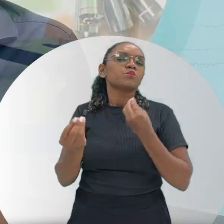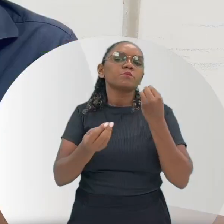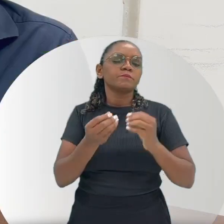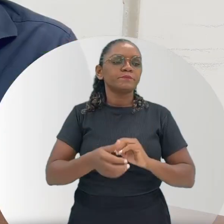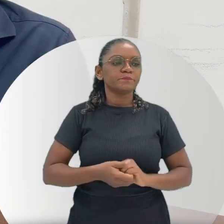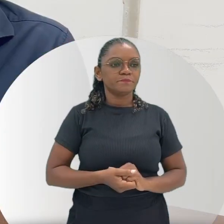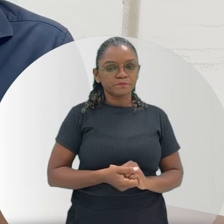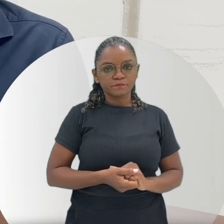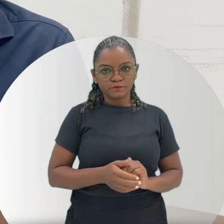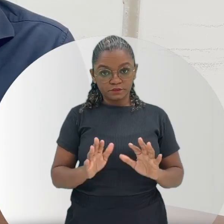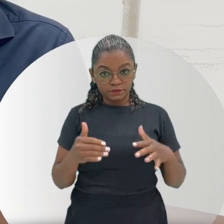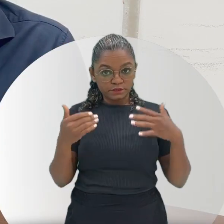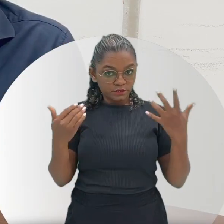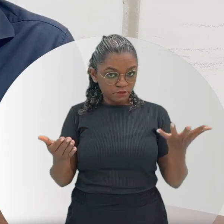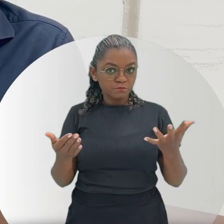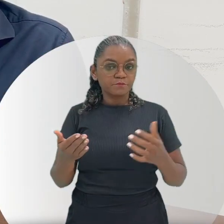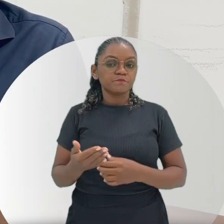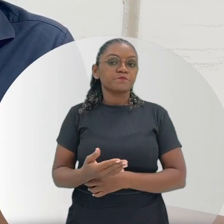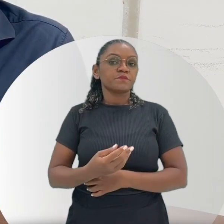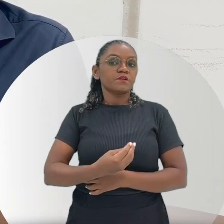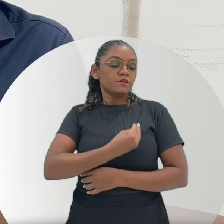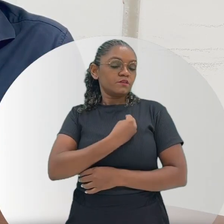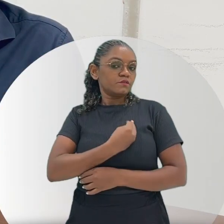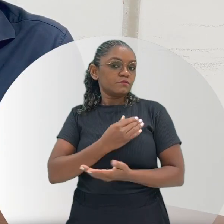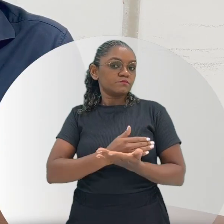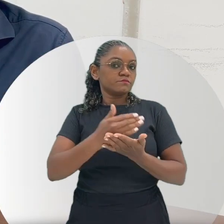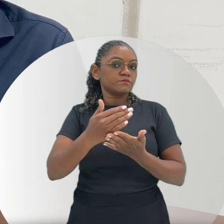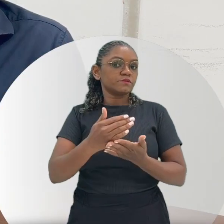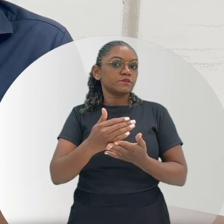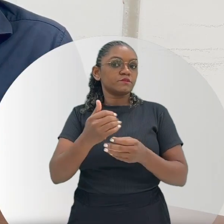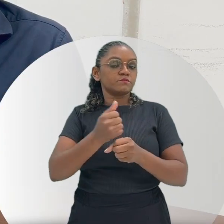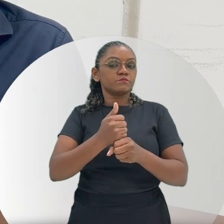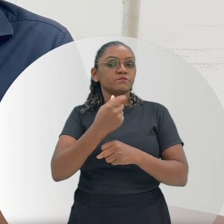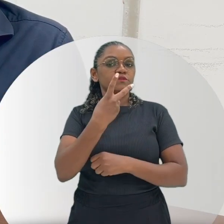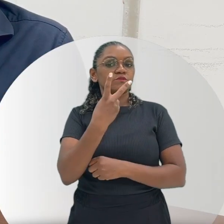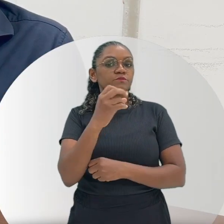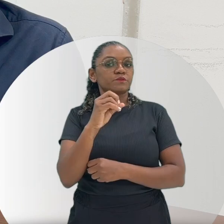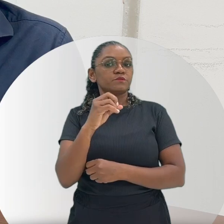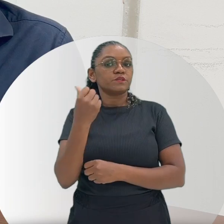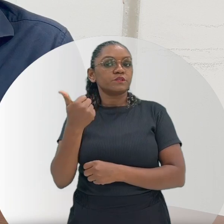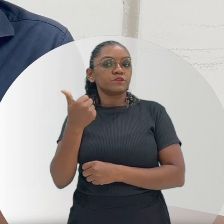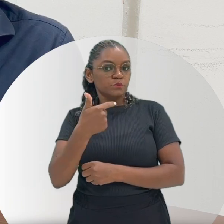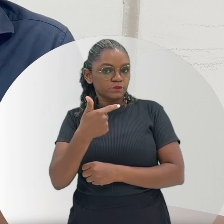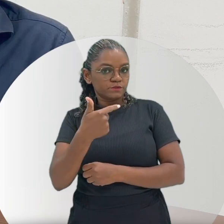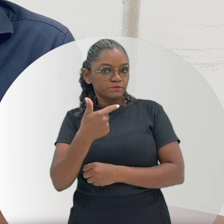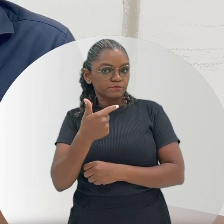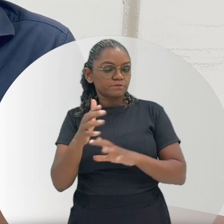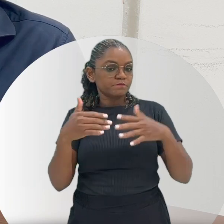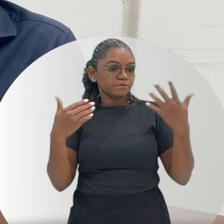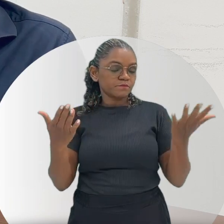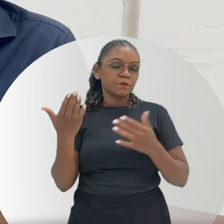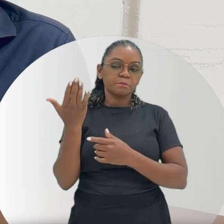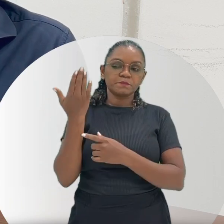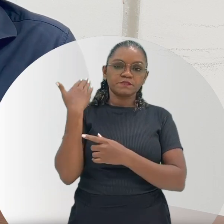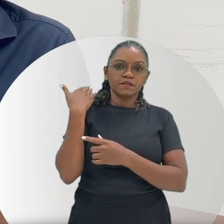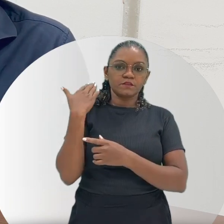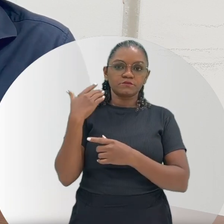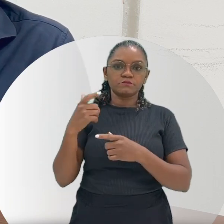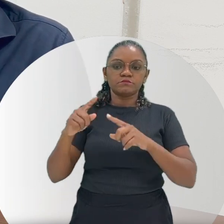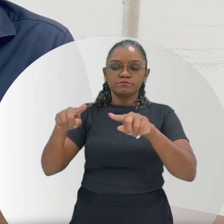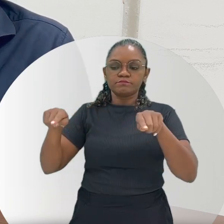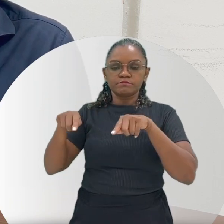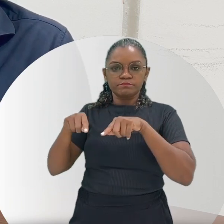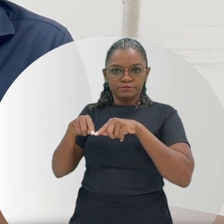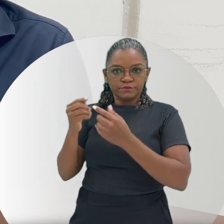IFRO, eu já estou desde 2012 no IFRO, ele mudou radicalmente. Em que sentido? Nas primeiras turmas, a gente praticamente não tinha alunos com